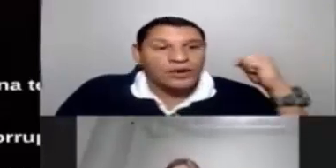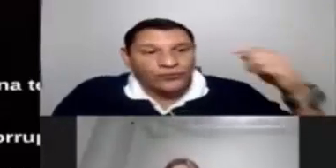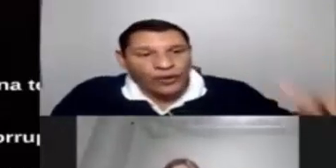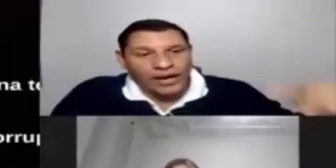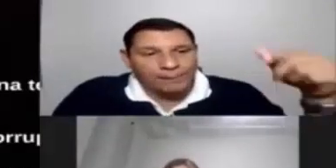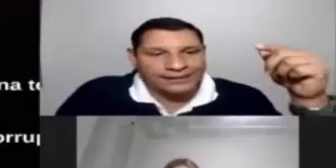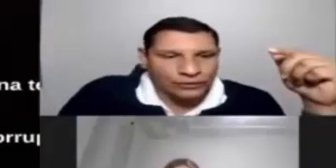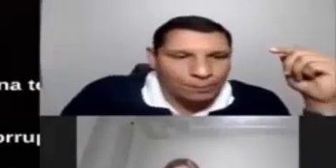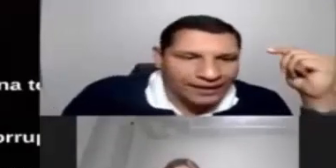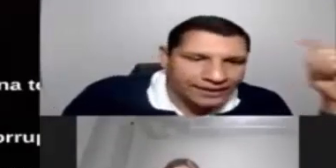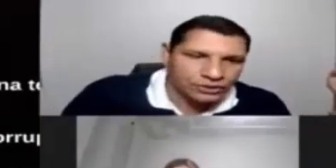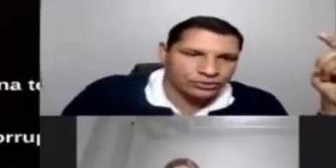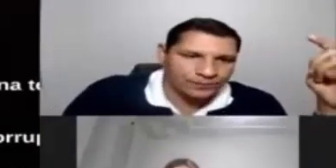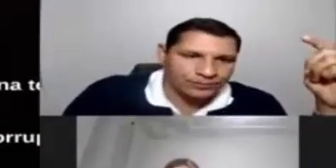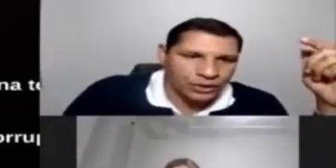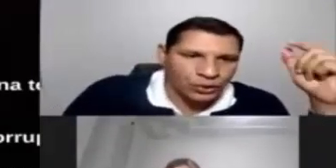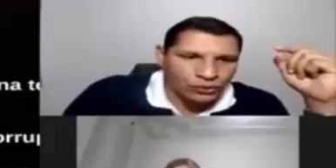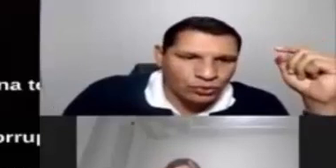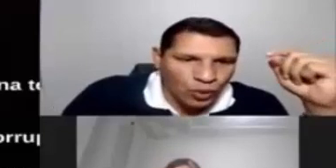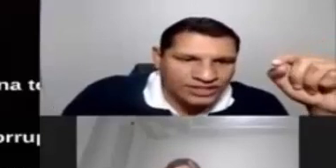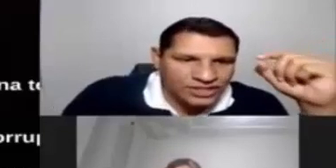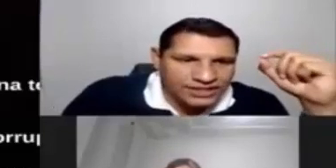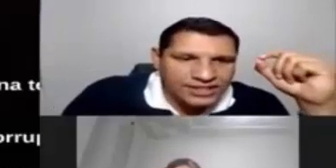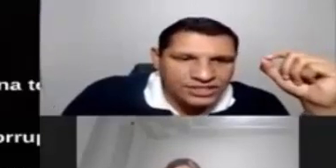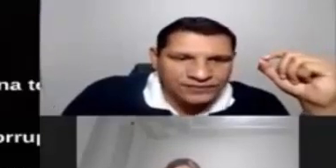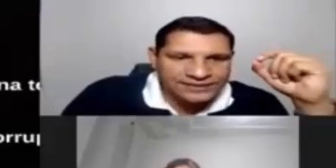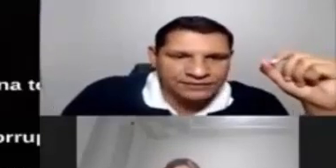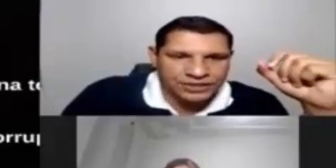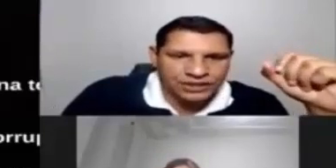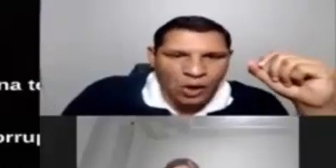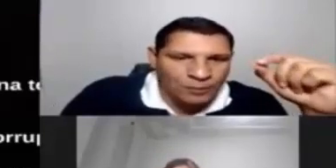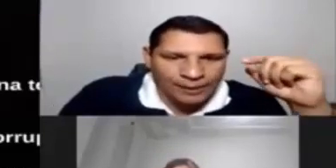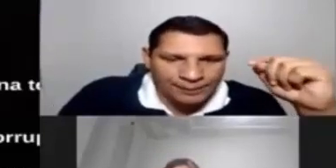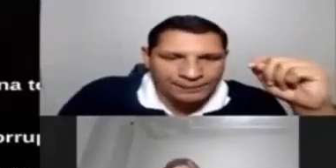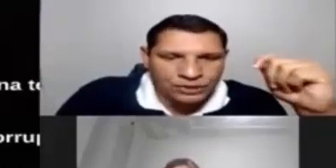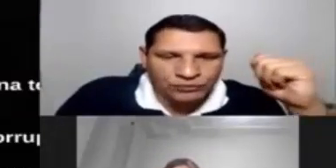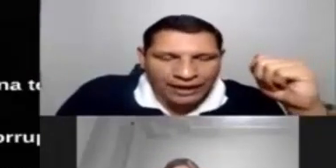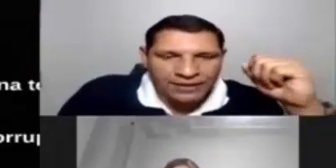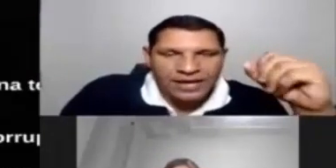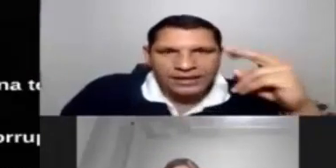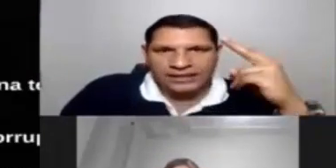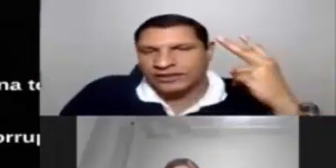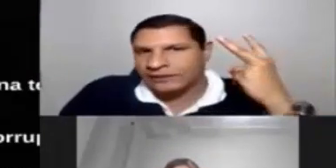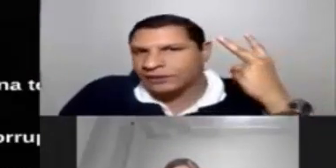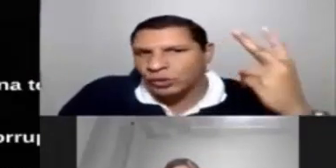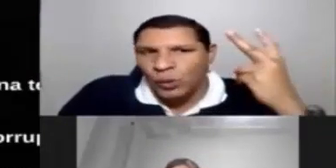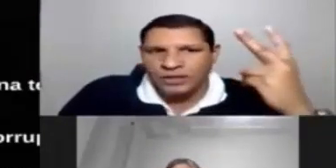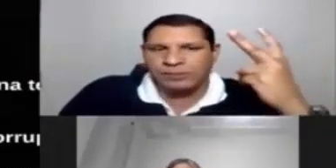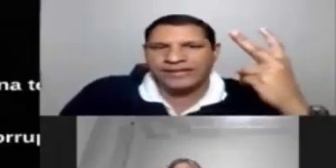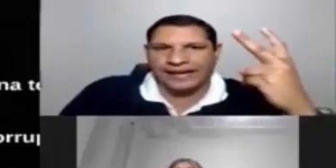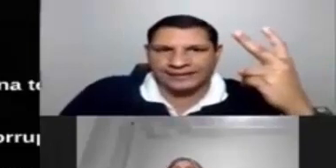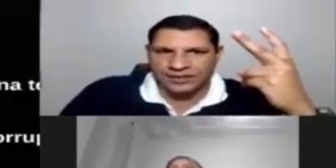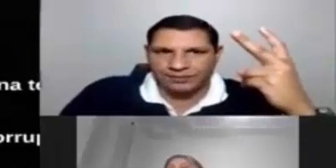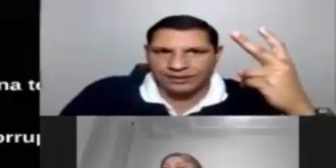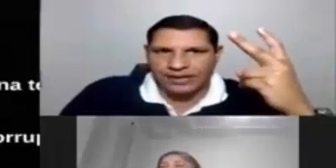foi arrebatado ao paraíso e ouviu coisas indivisíveis que o homem não é permitido falar então ele teve duas